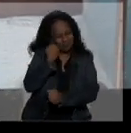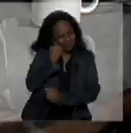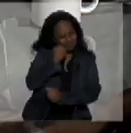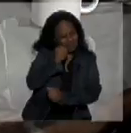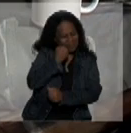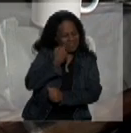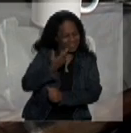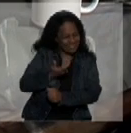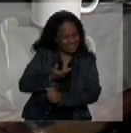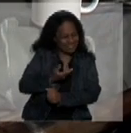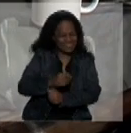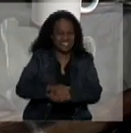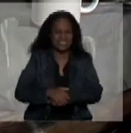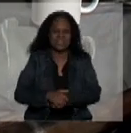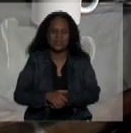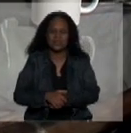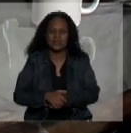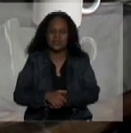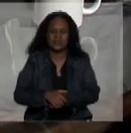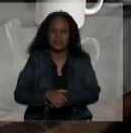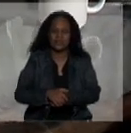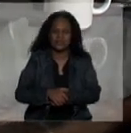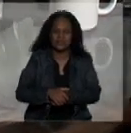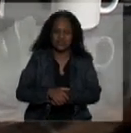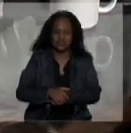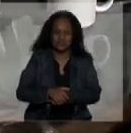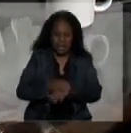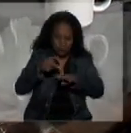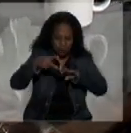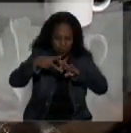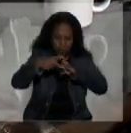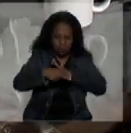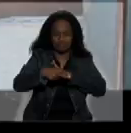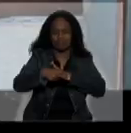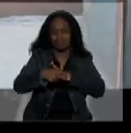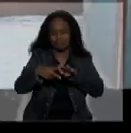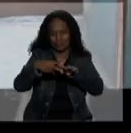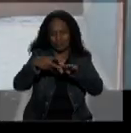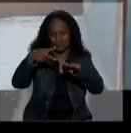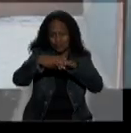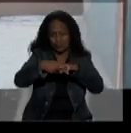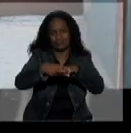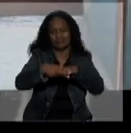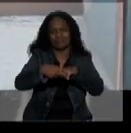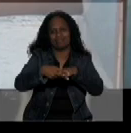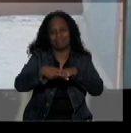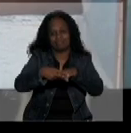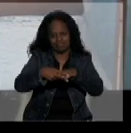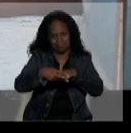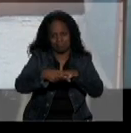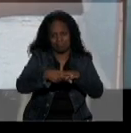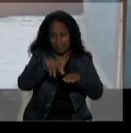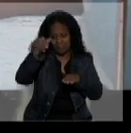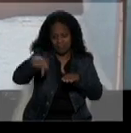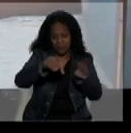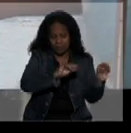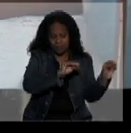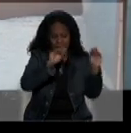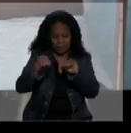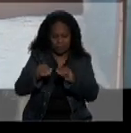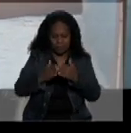bem salientinha, né? Que andou lá com os filhos do senhorzinho, que eu não sei, que cortou os dedinhos dela. Ela veio com os dedos